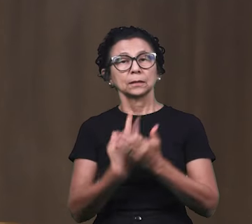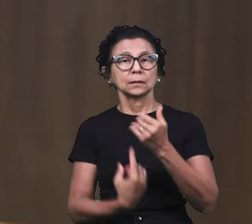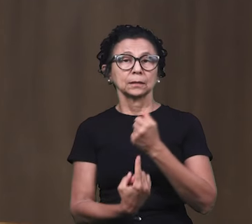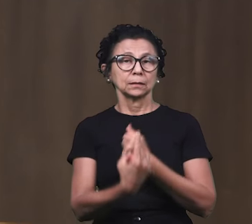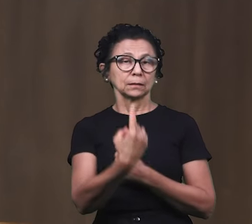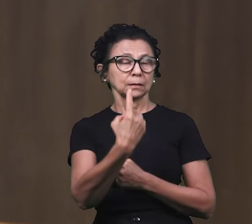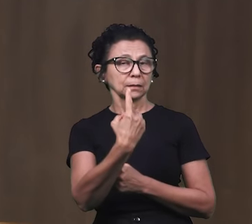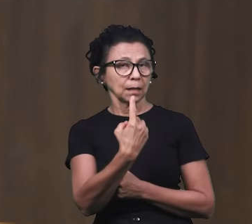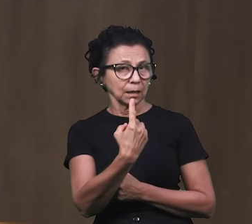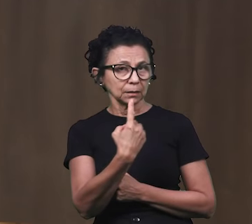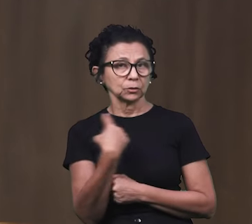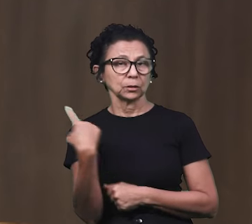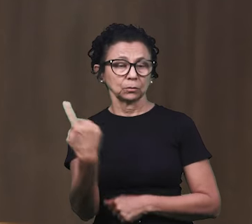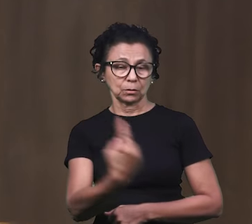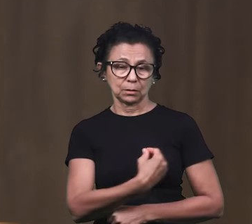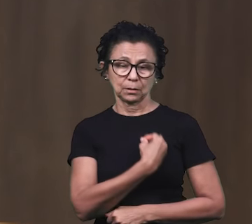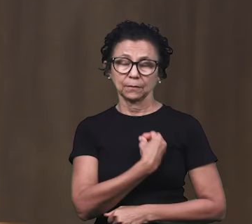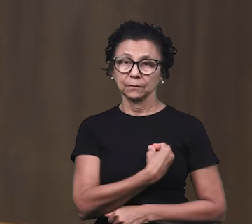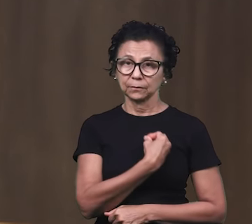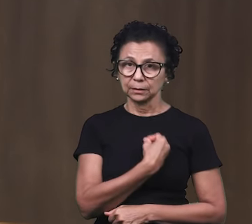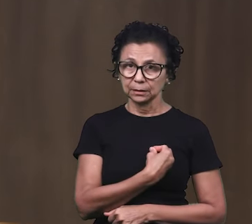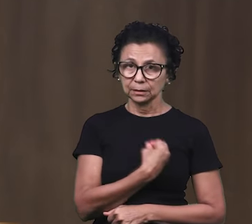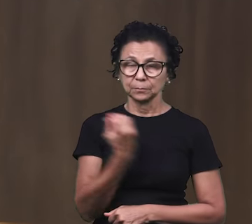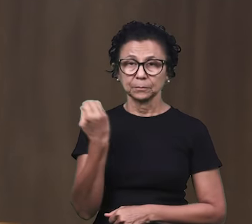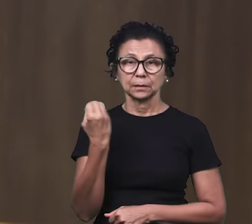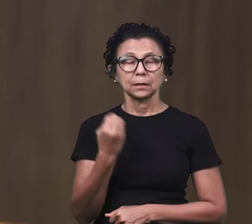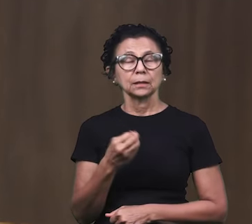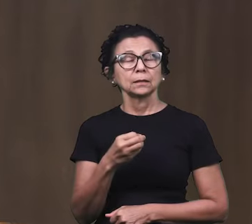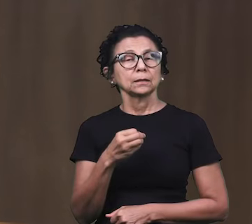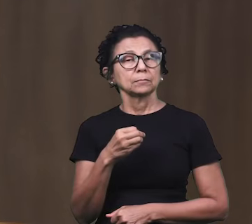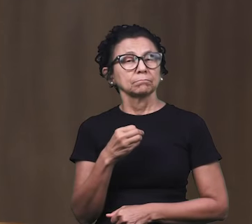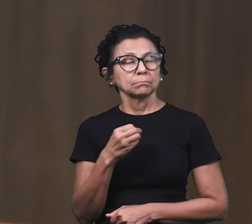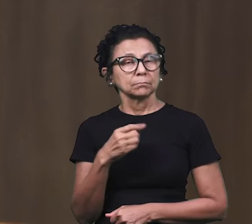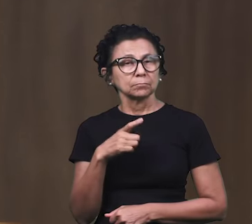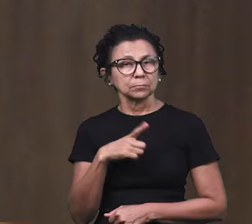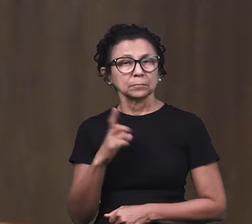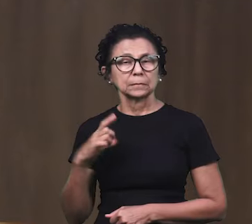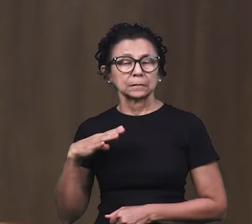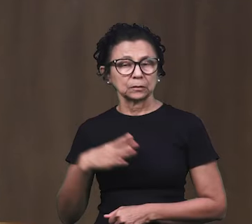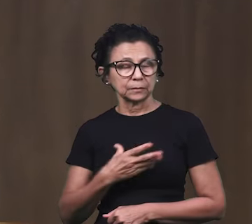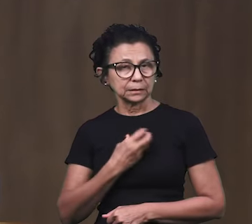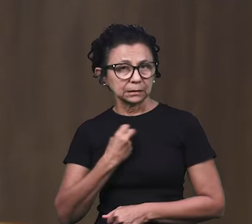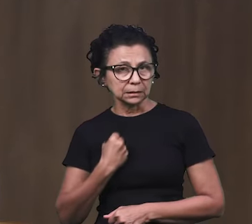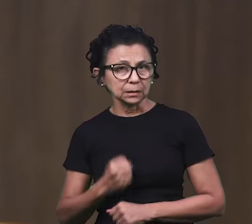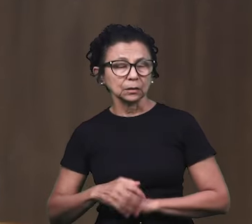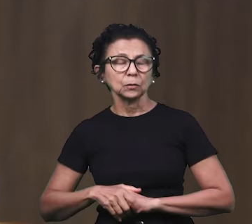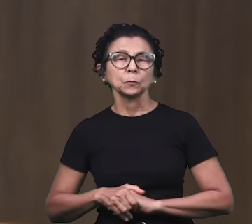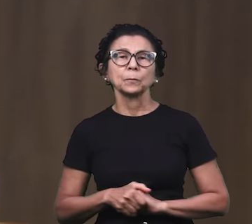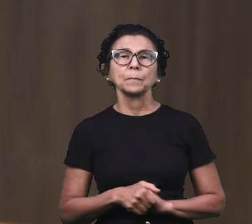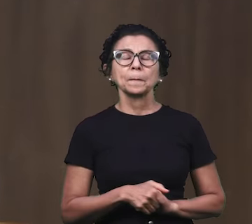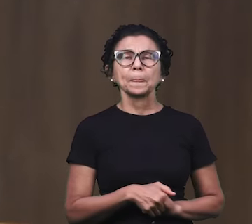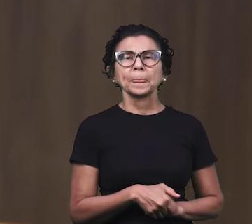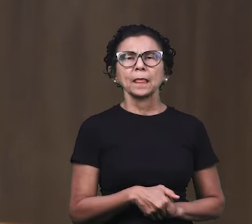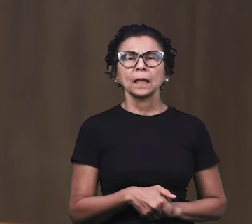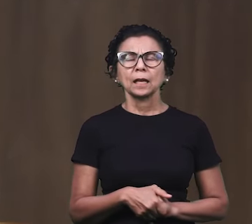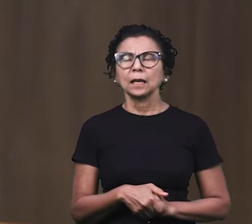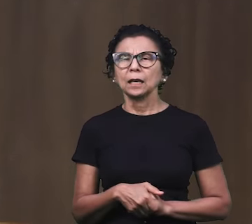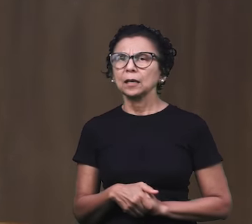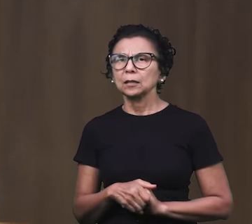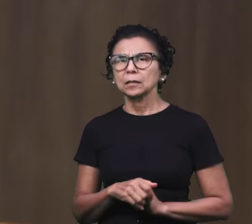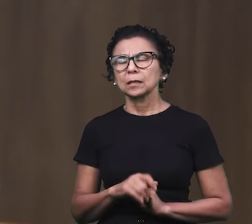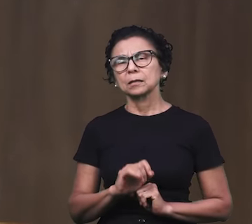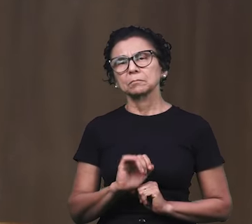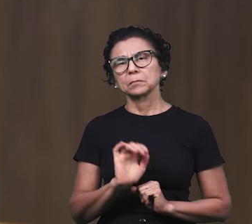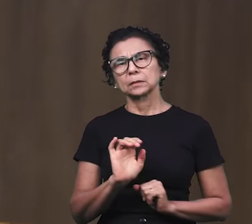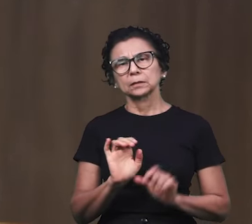na vida do homem. A palavra Trindade mesmo, de uma forma literal, não se encontra na